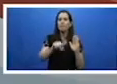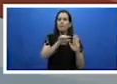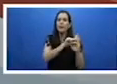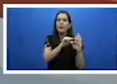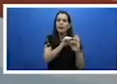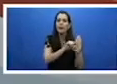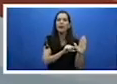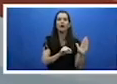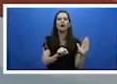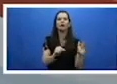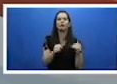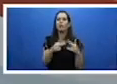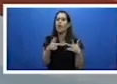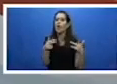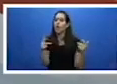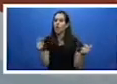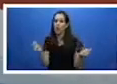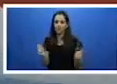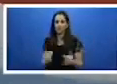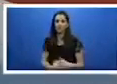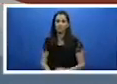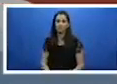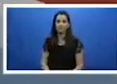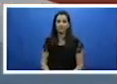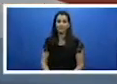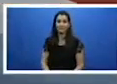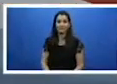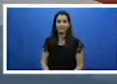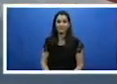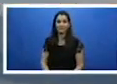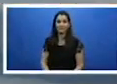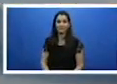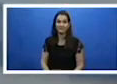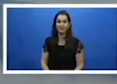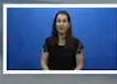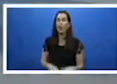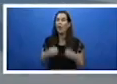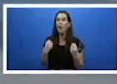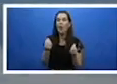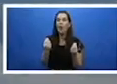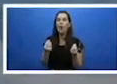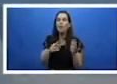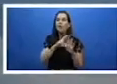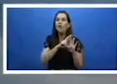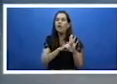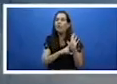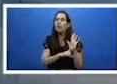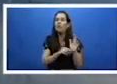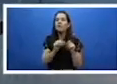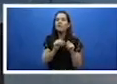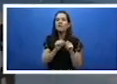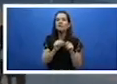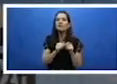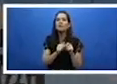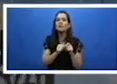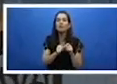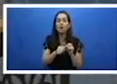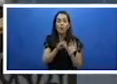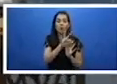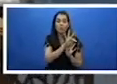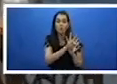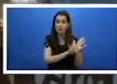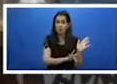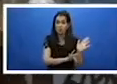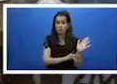parágrafo, tá? Agora vamos analisar aqui, ó, o roteiro para a produção textual. Nós já fizemos